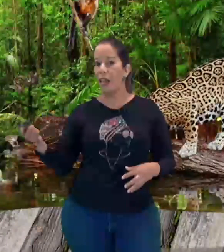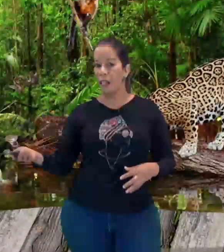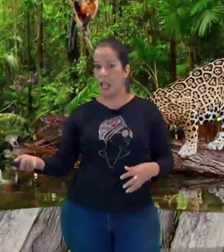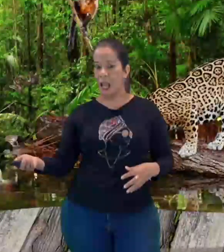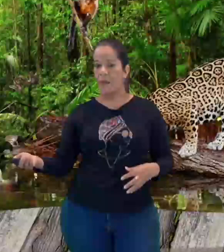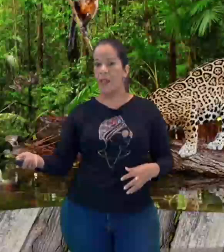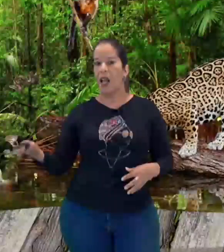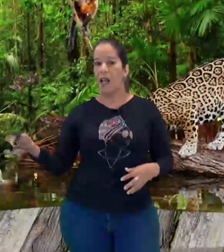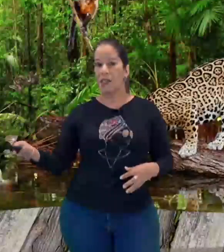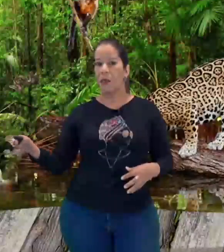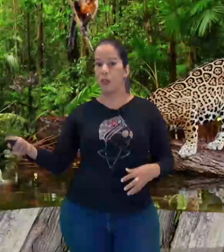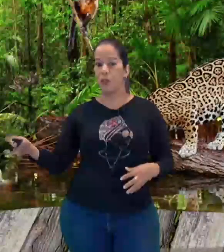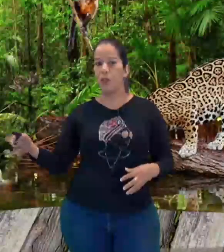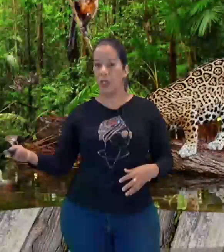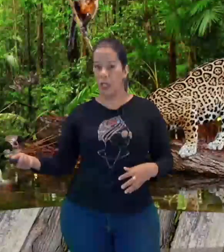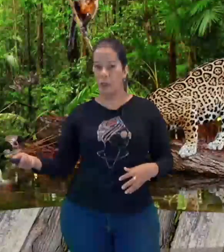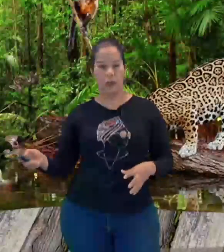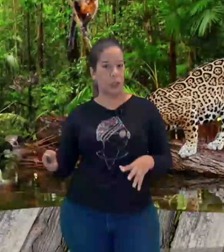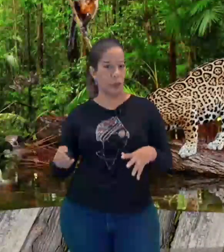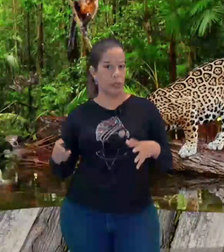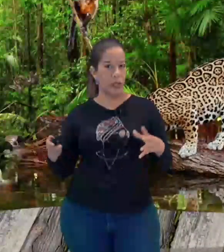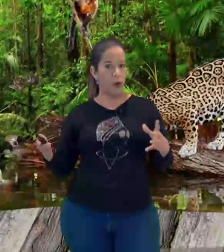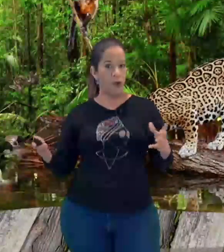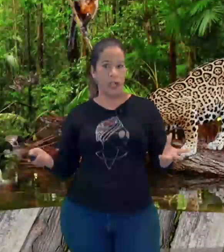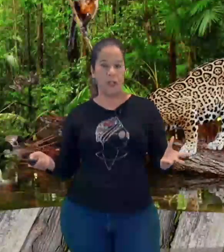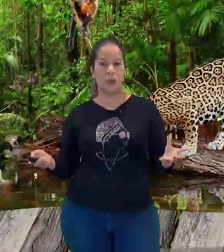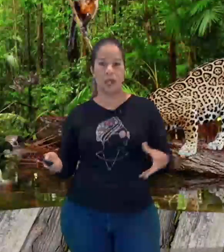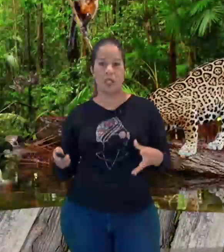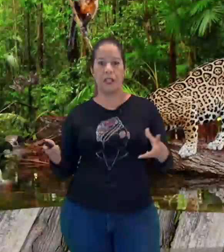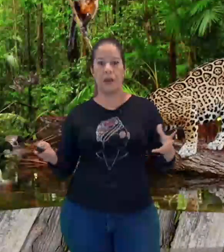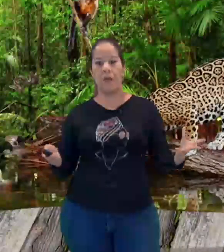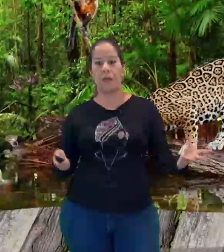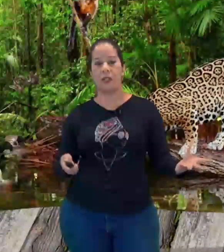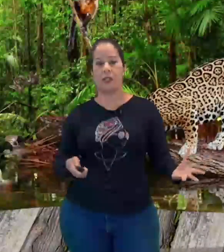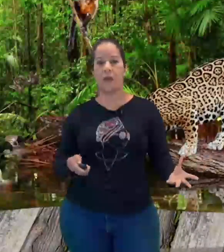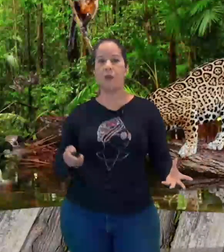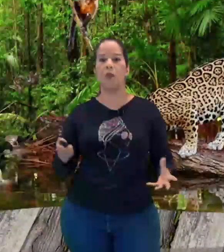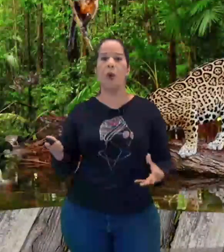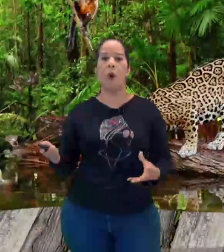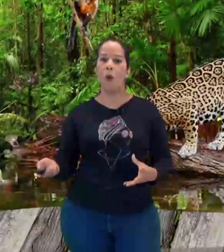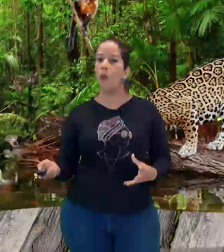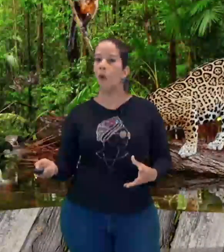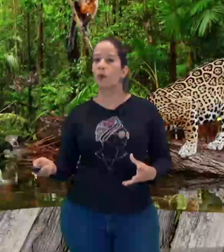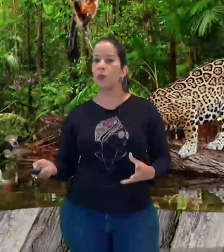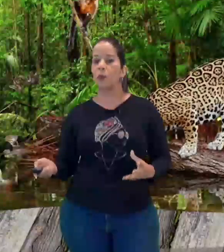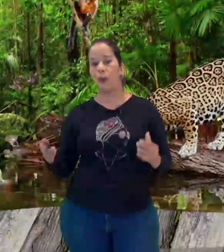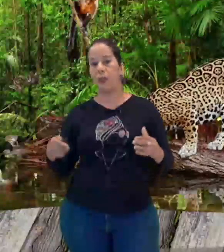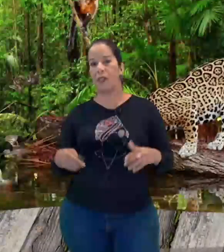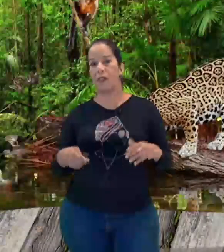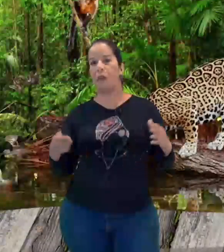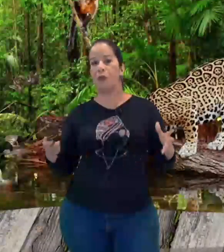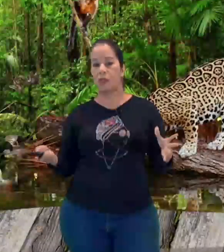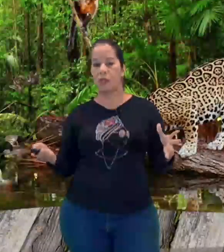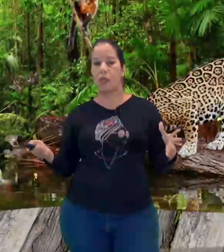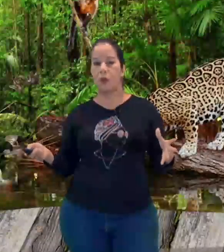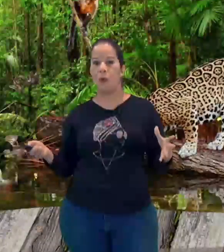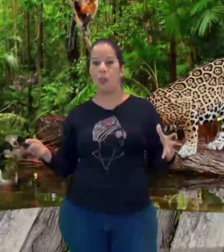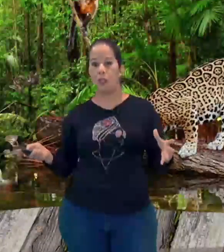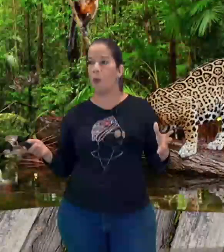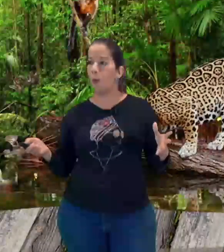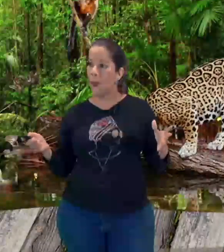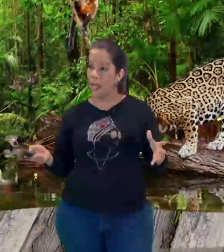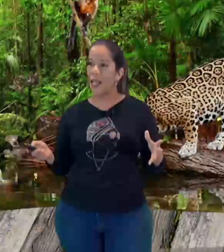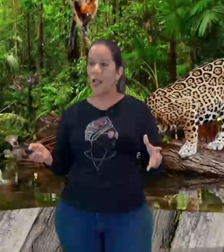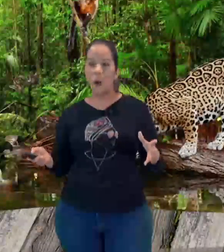de RNA, ácido ribonucleico, ou seja, o material genético deles podia ser um ou outro, com exceção do